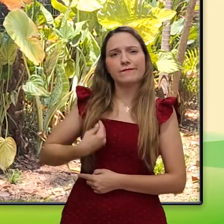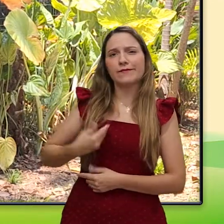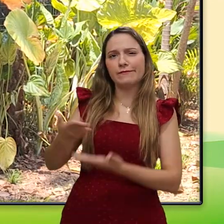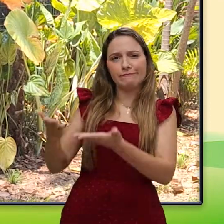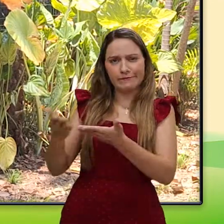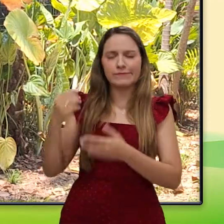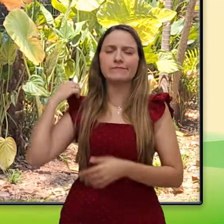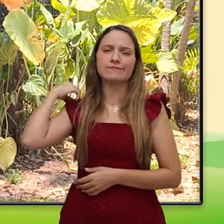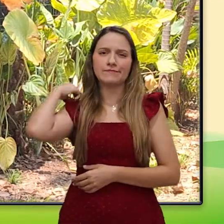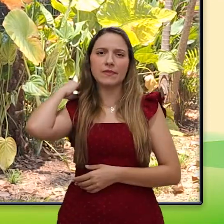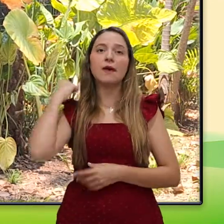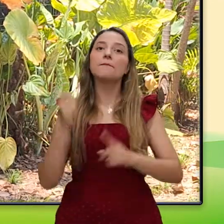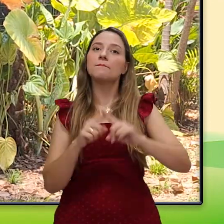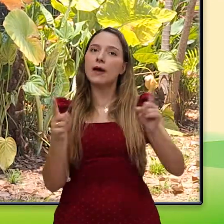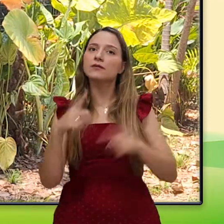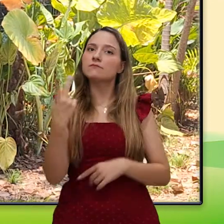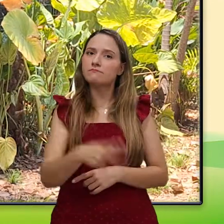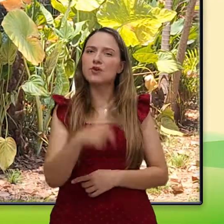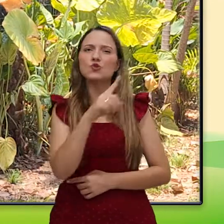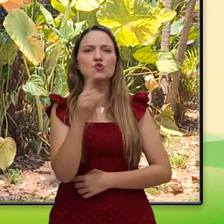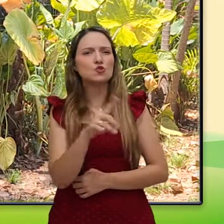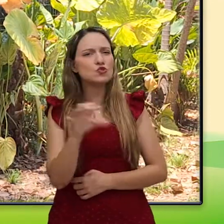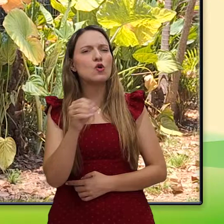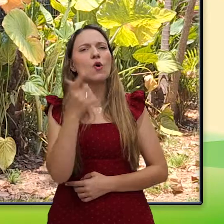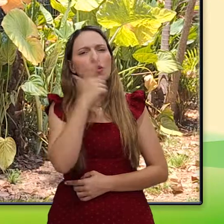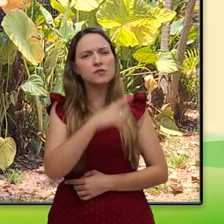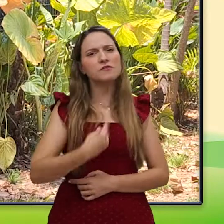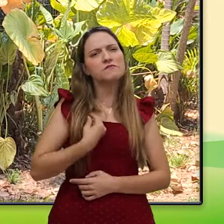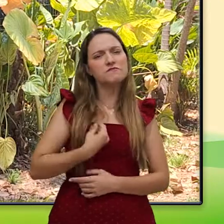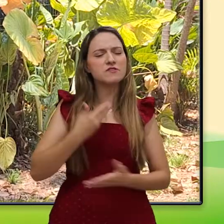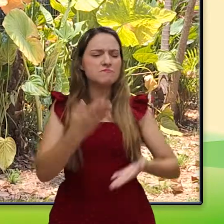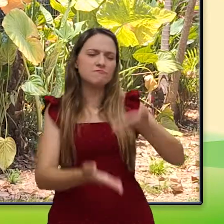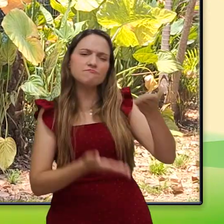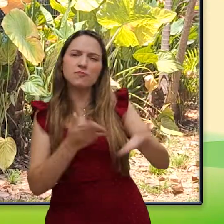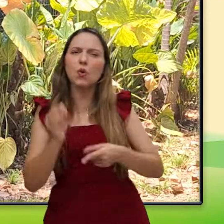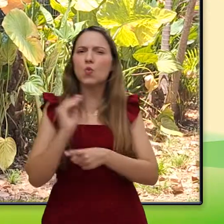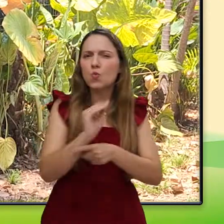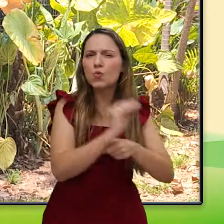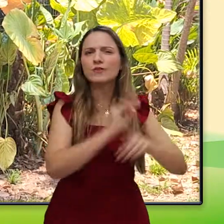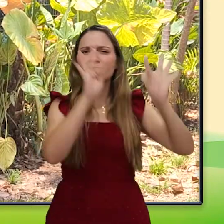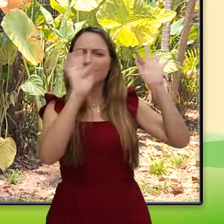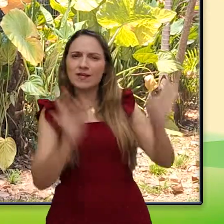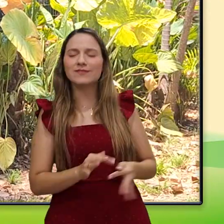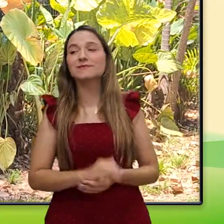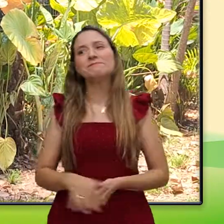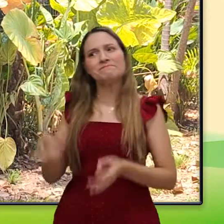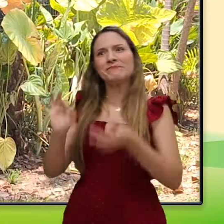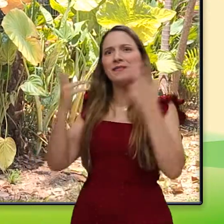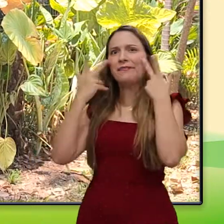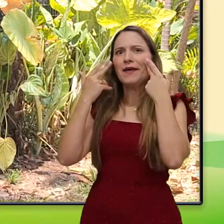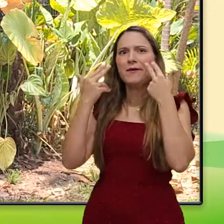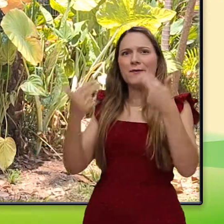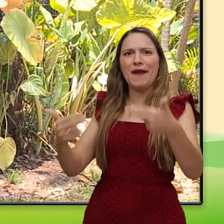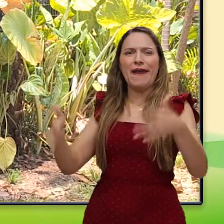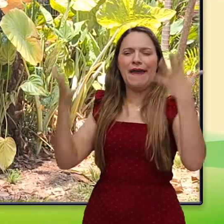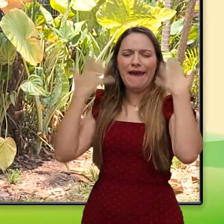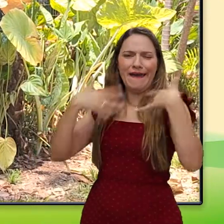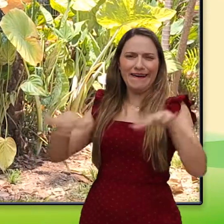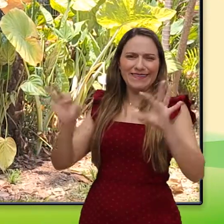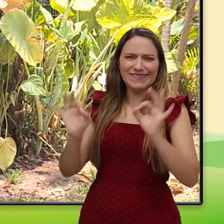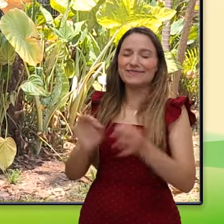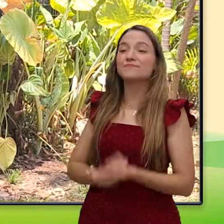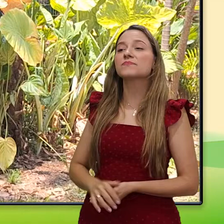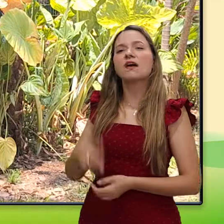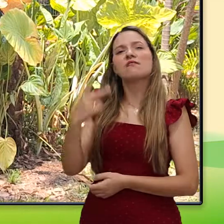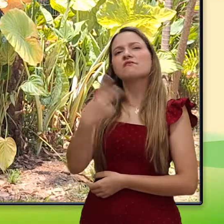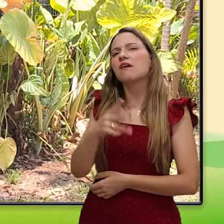certeza não estaria vivo mais, mas aqui tá vivendo e tá super feliz. É, todo tranquilão, né, gente? E a alimentação